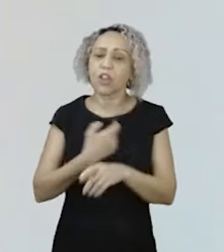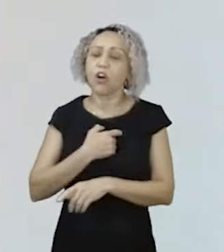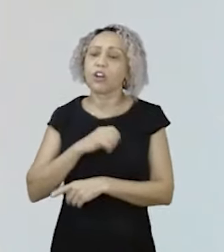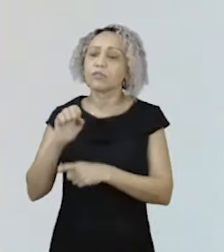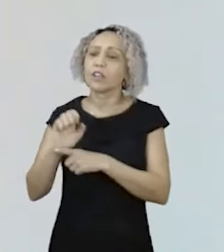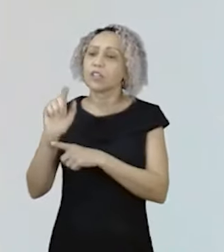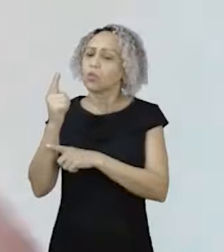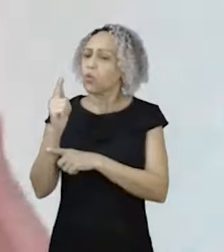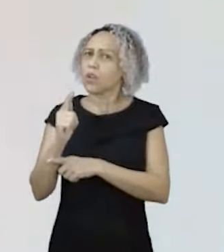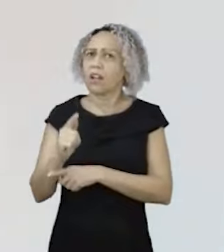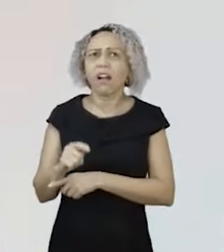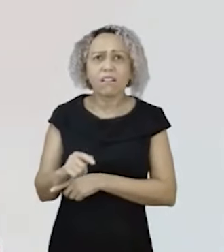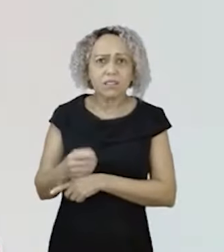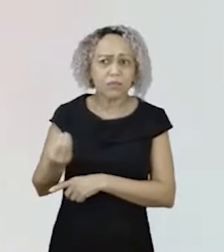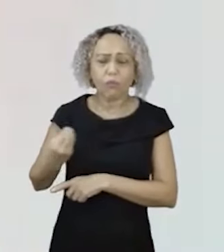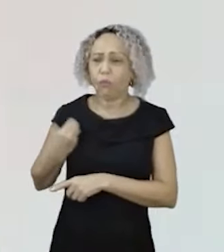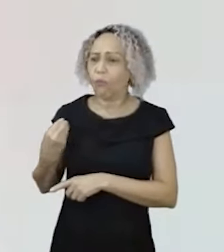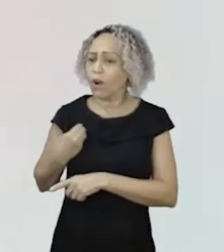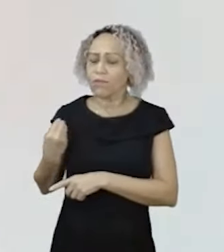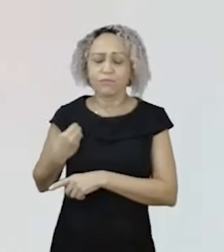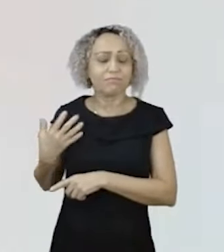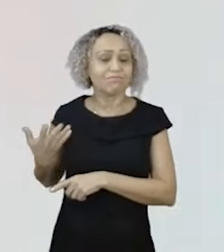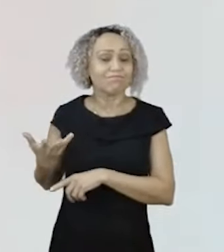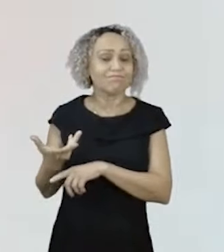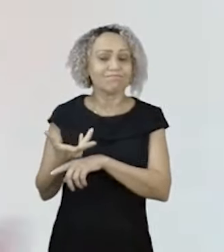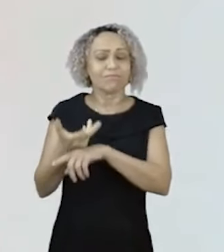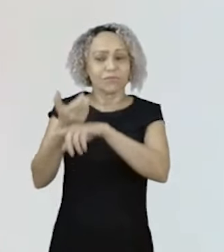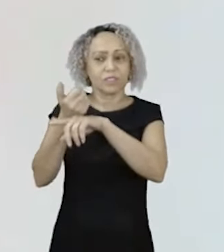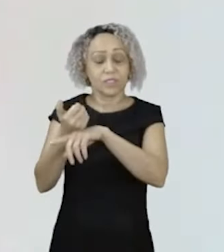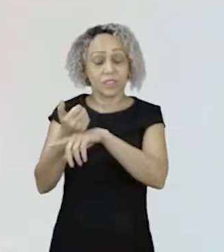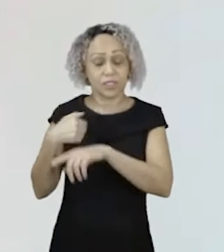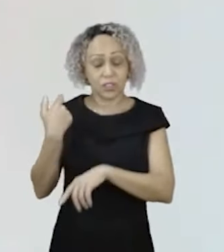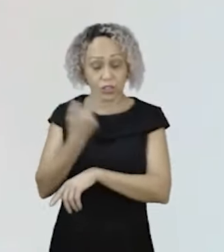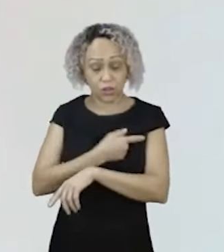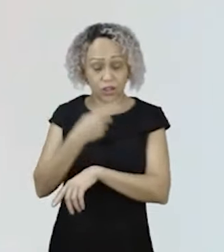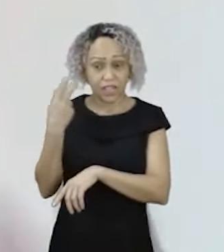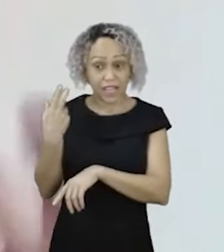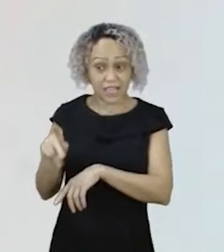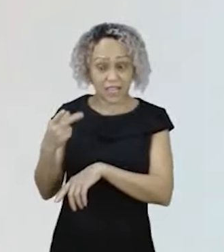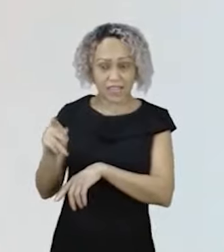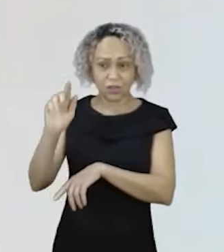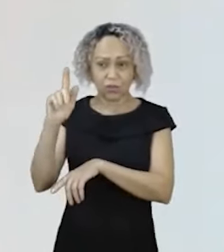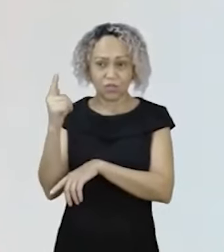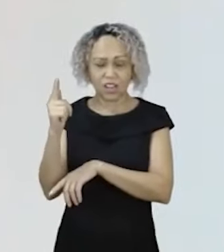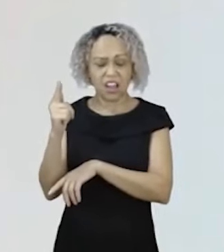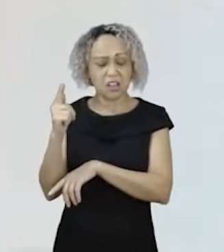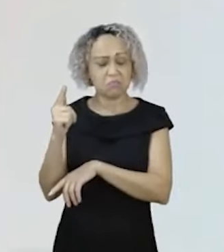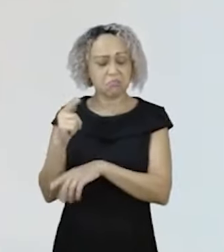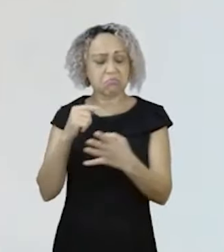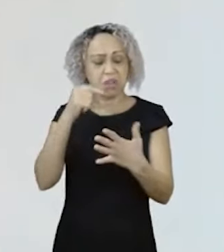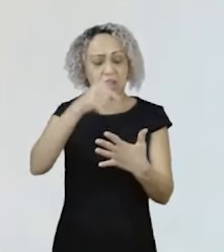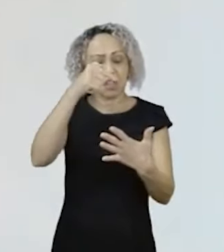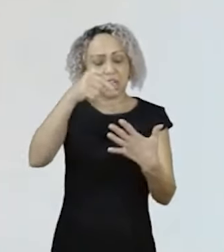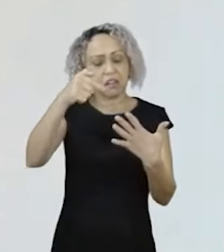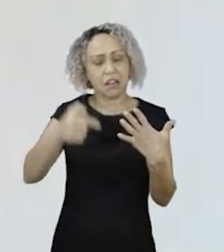Nós falamos aqui que nós não temos medo de desafiar que cada prefeito possa fazer uma lista do que chegou